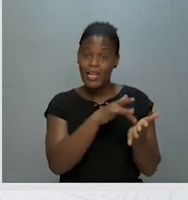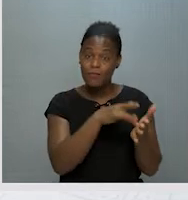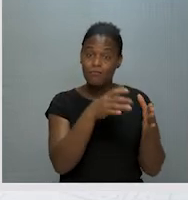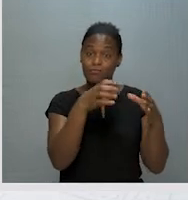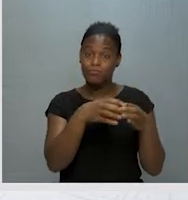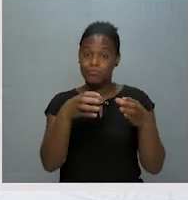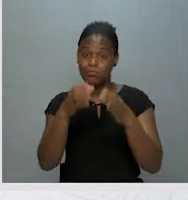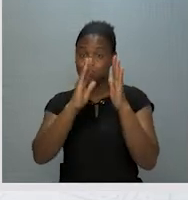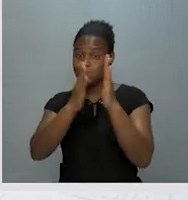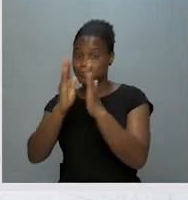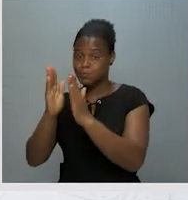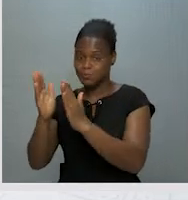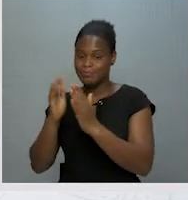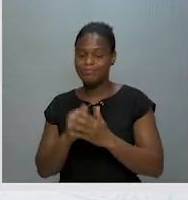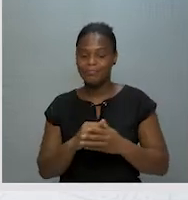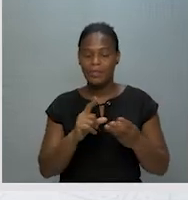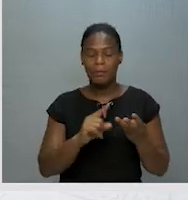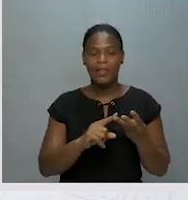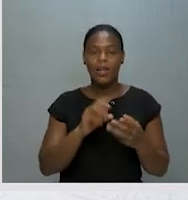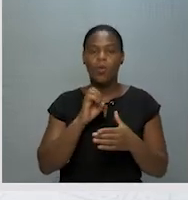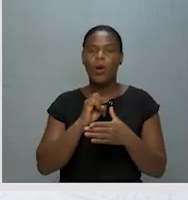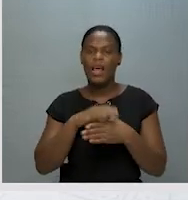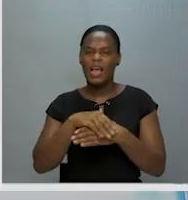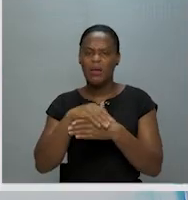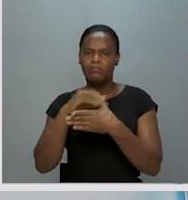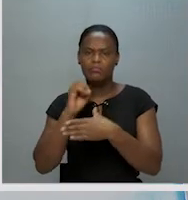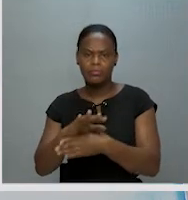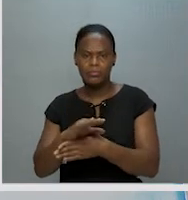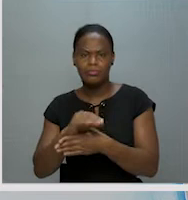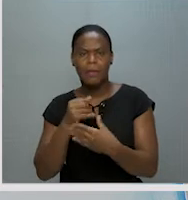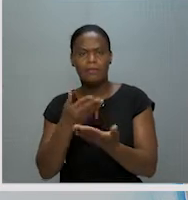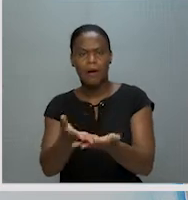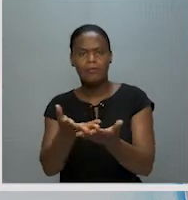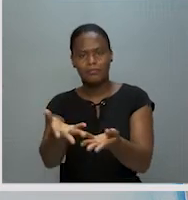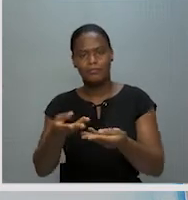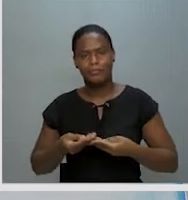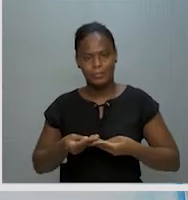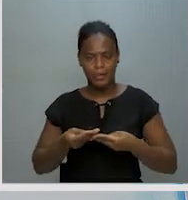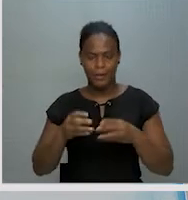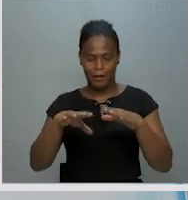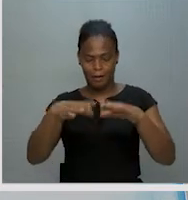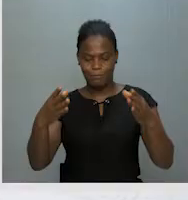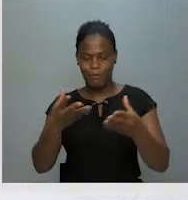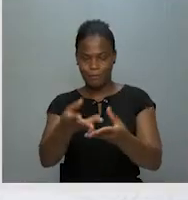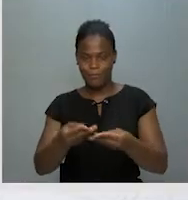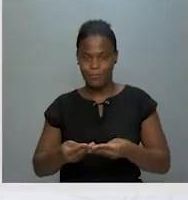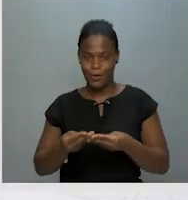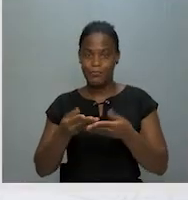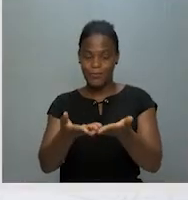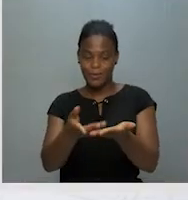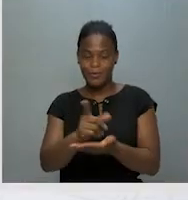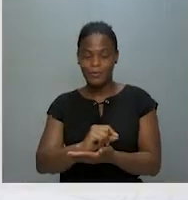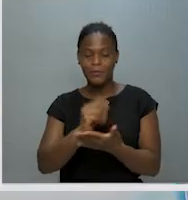de livros, temos os correios, onde se fazem as correspondências, enviamos e recebemos encomendas,